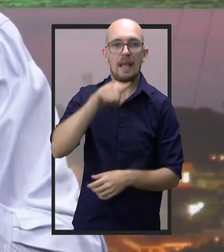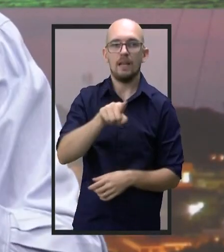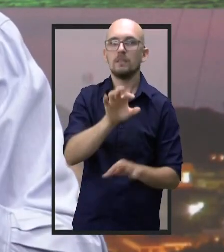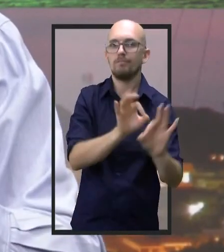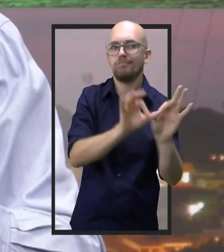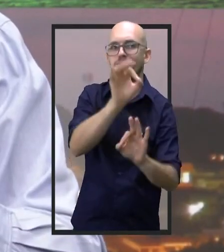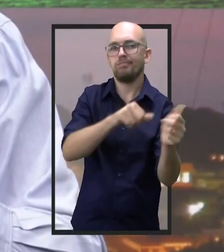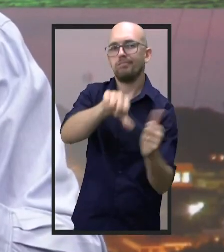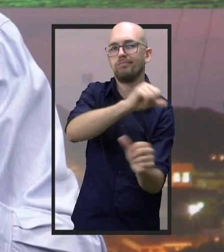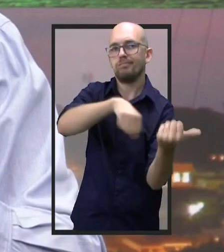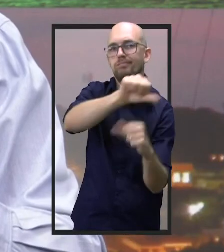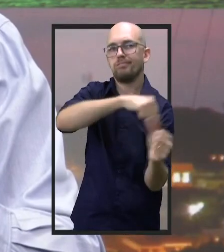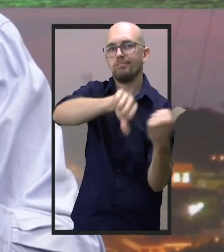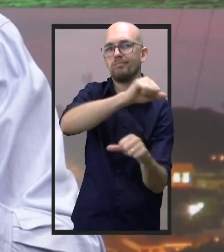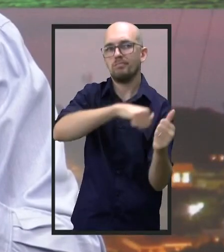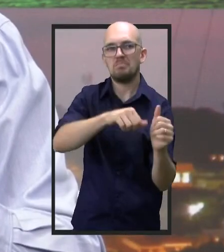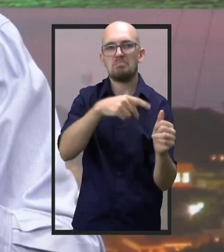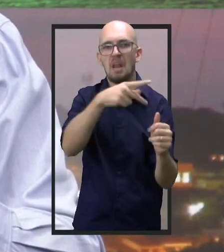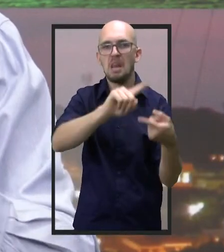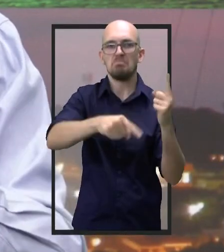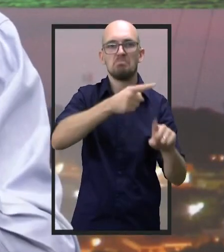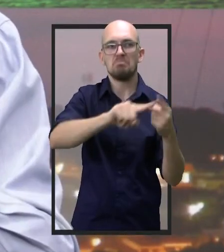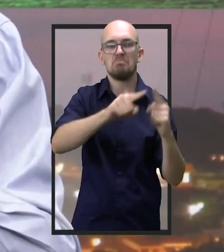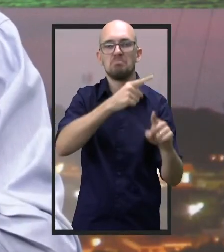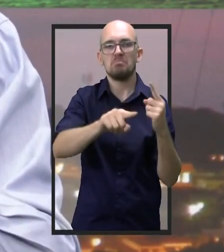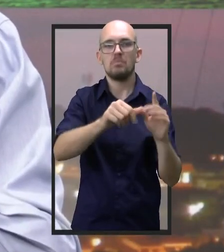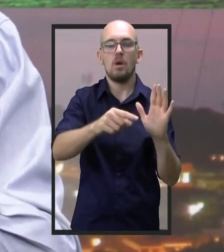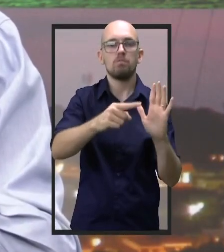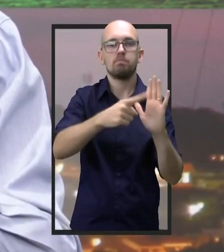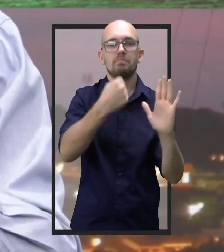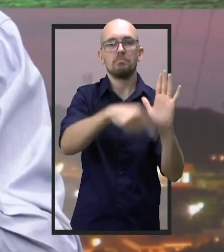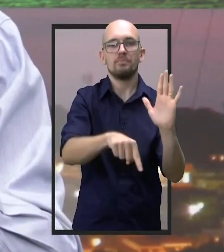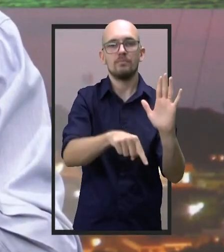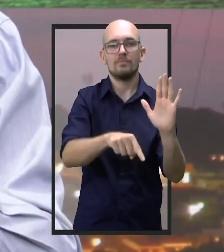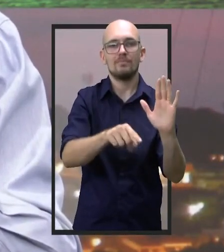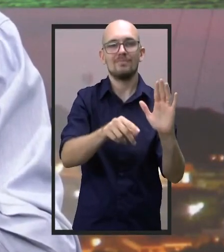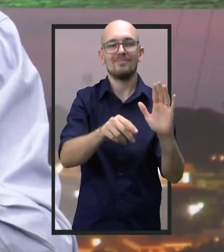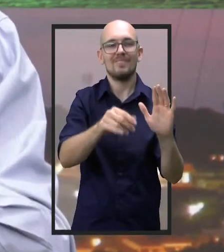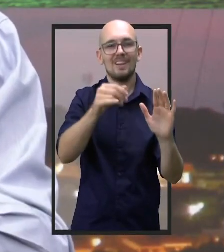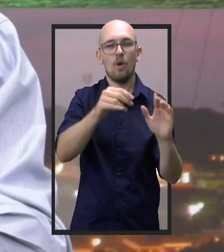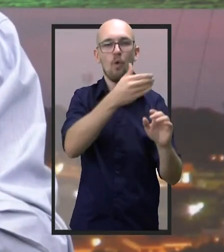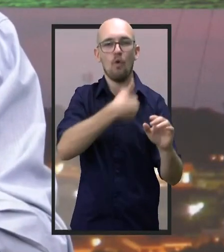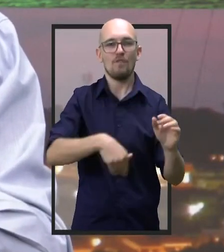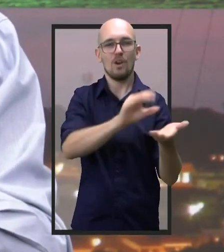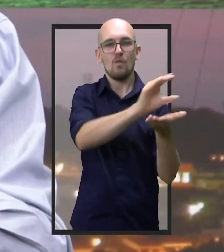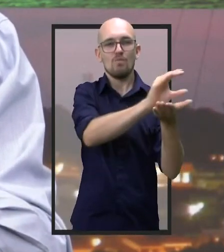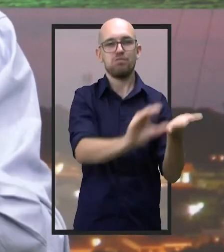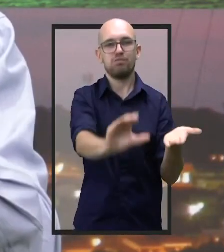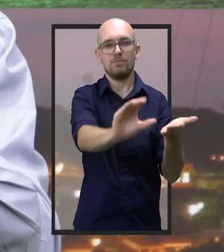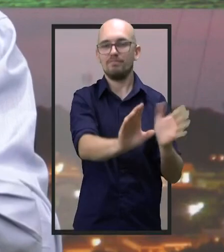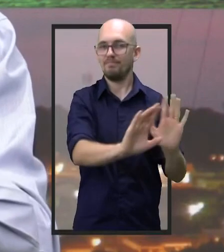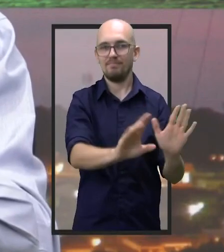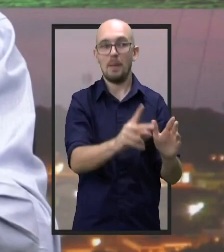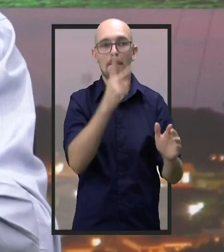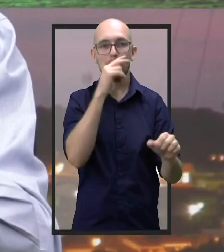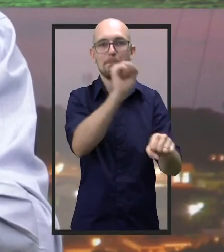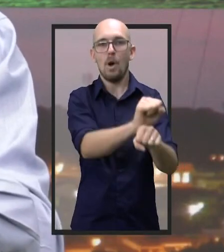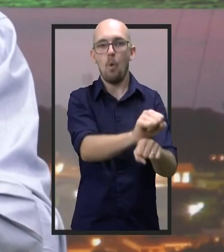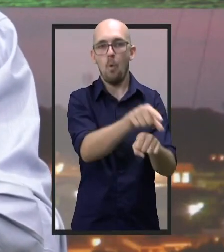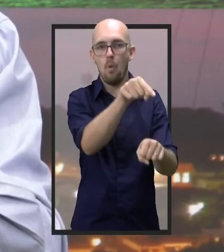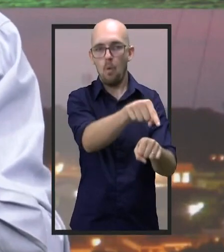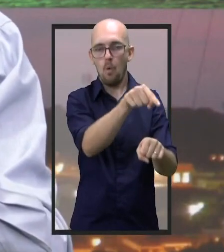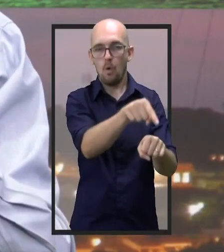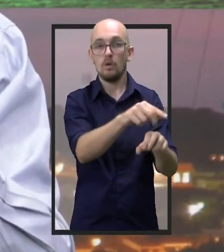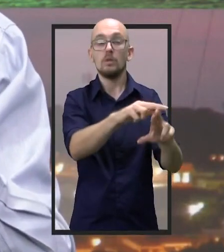refez e assimilou que não mais vai fazer esse subsídio dentro da sua produção. Inclusive,